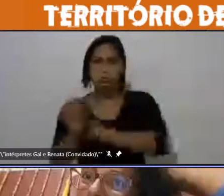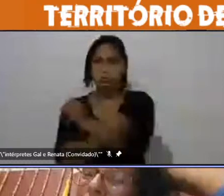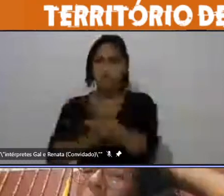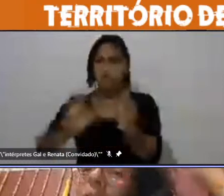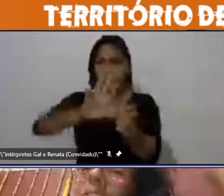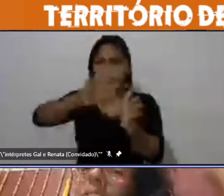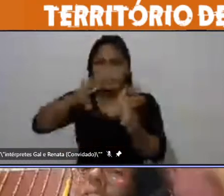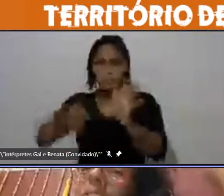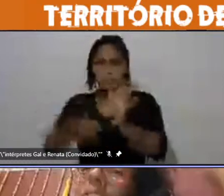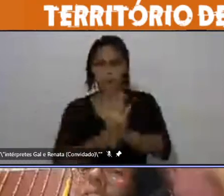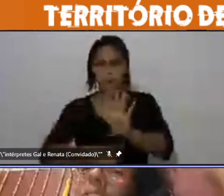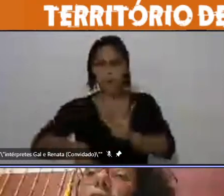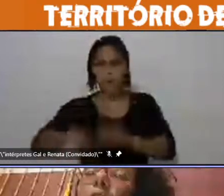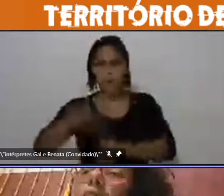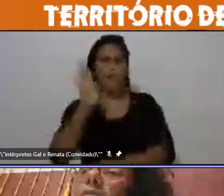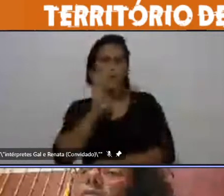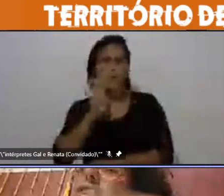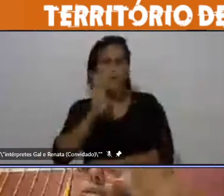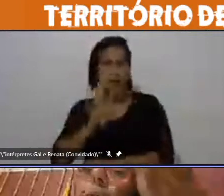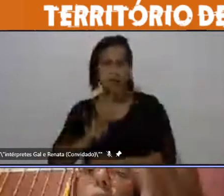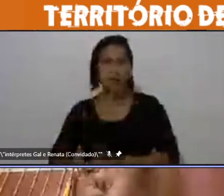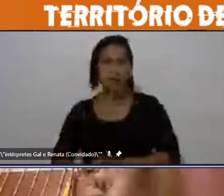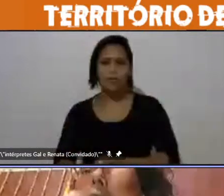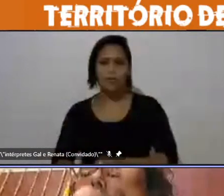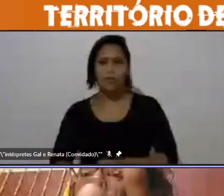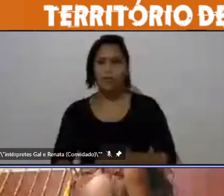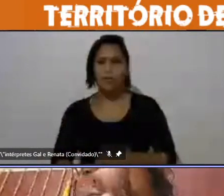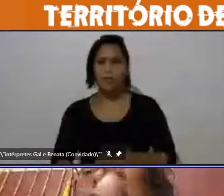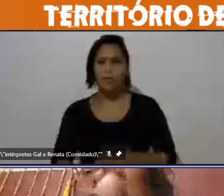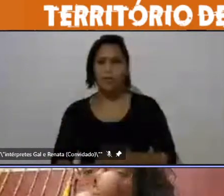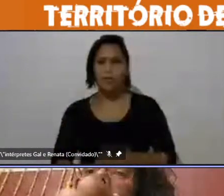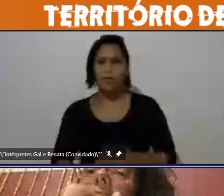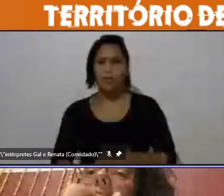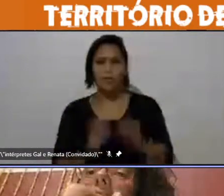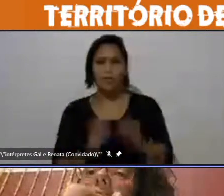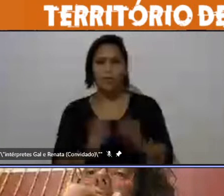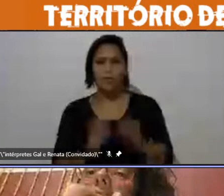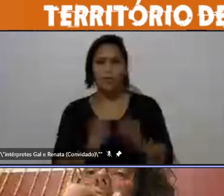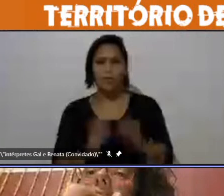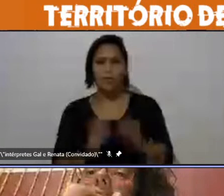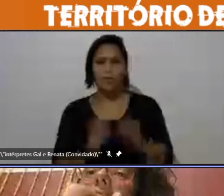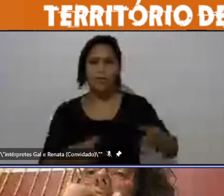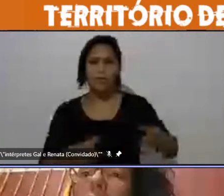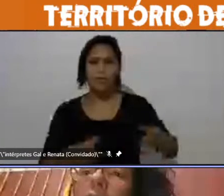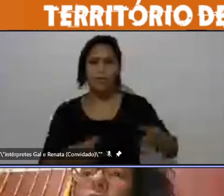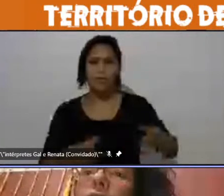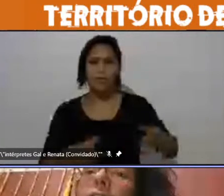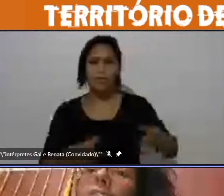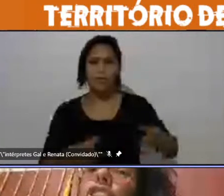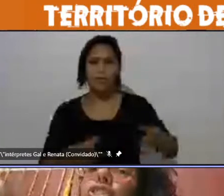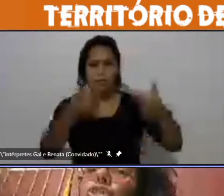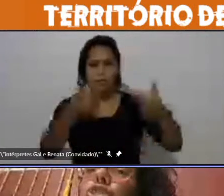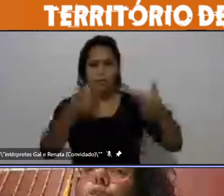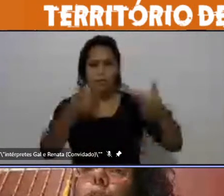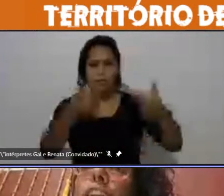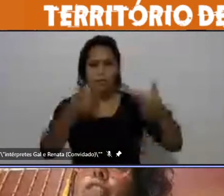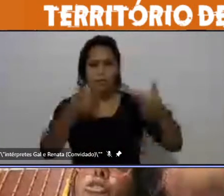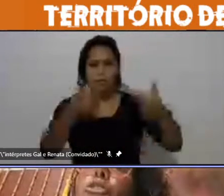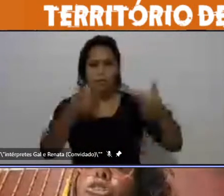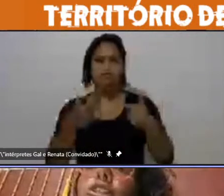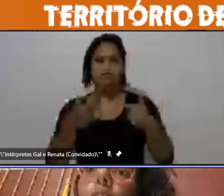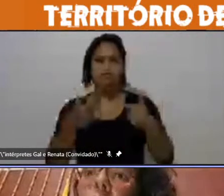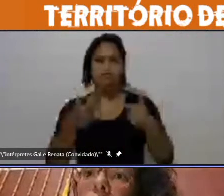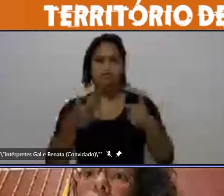Legal, um grande embate era a questão da propriedade. É título